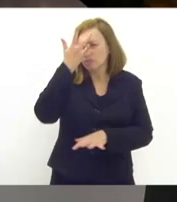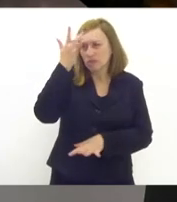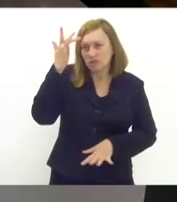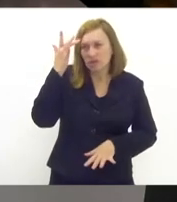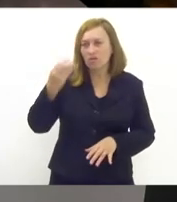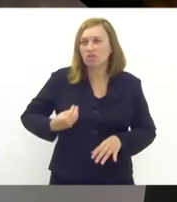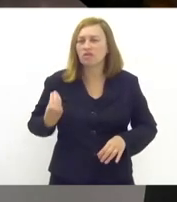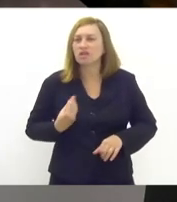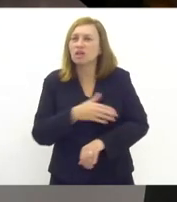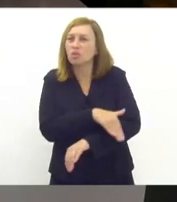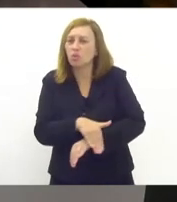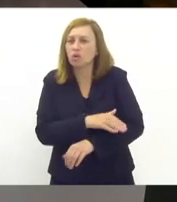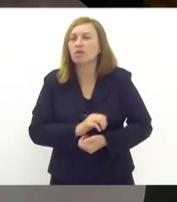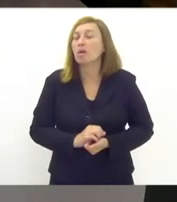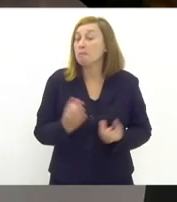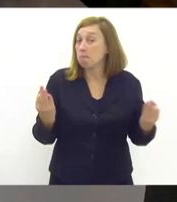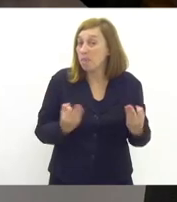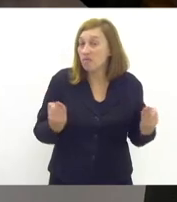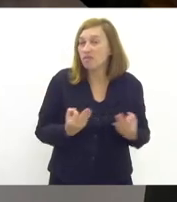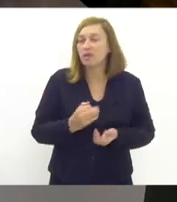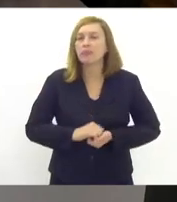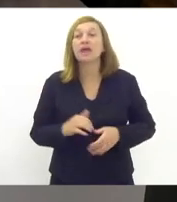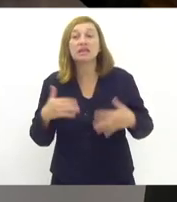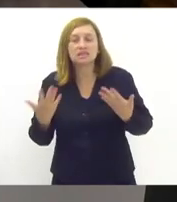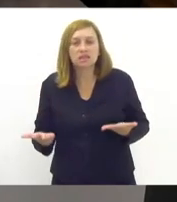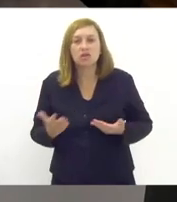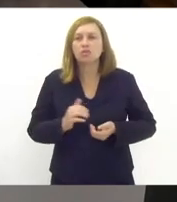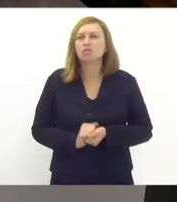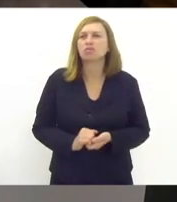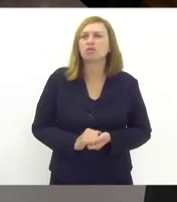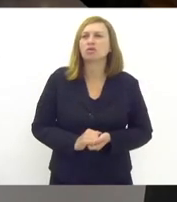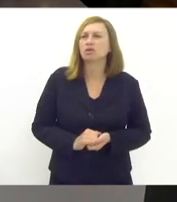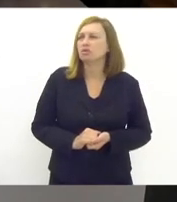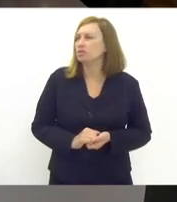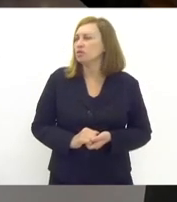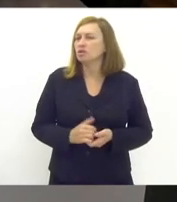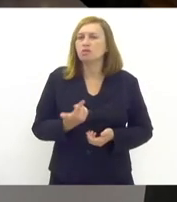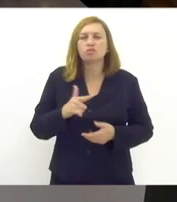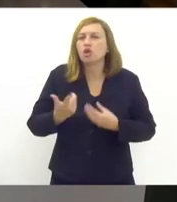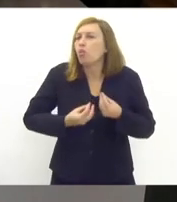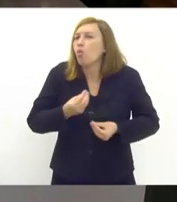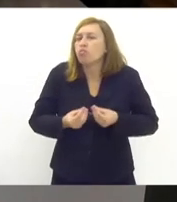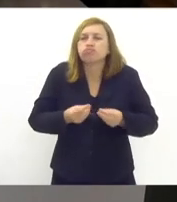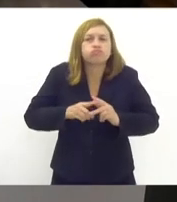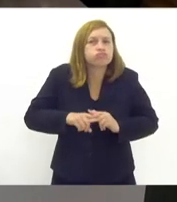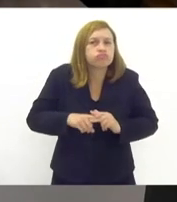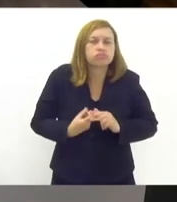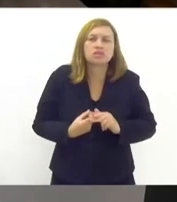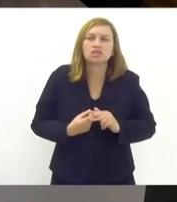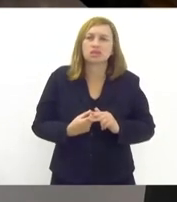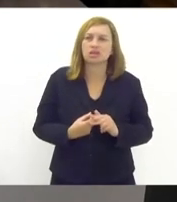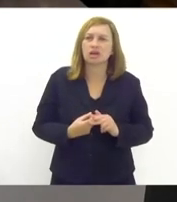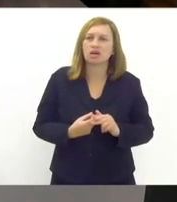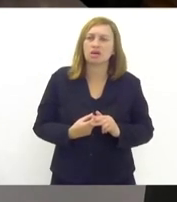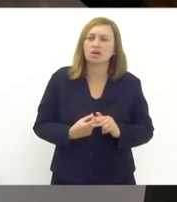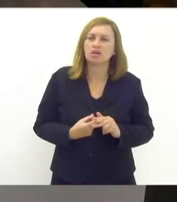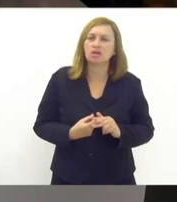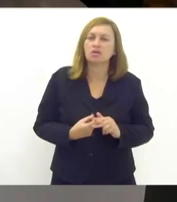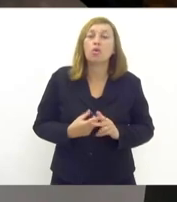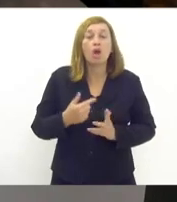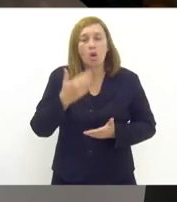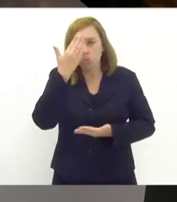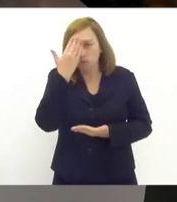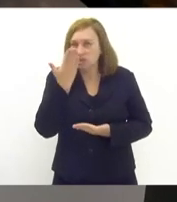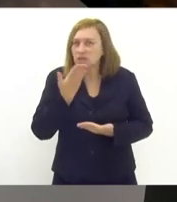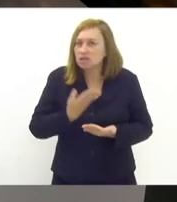rua. Perfeito. Então, é um caso irreparável. Então, o que eu